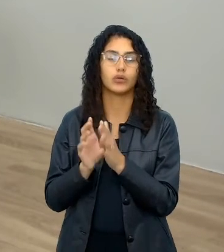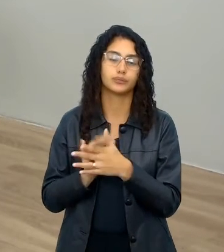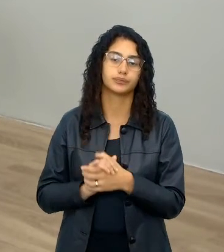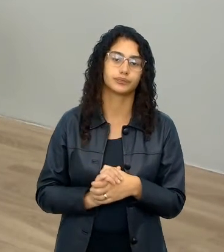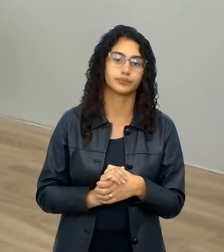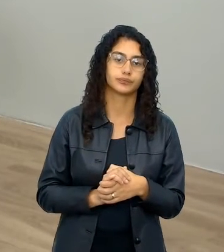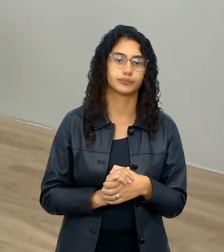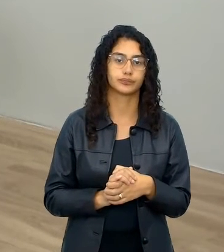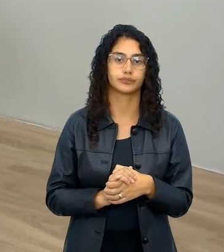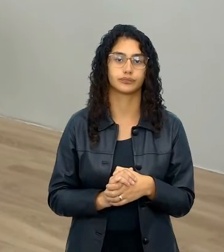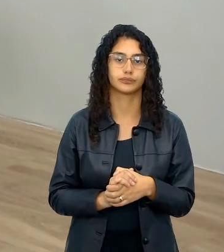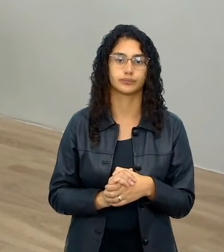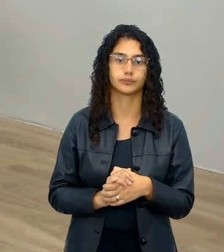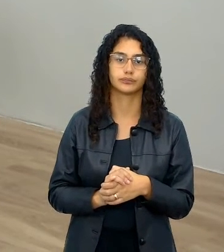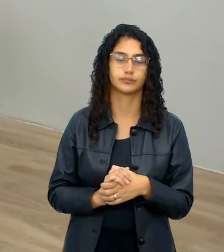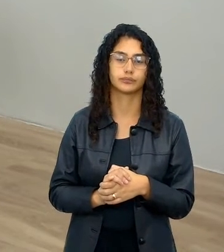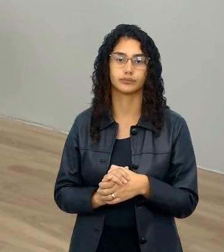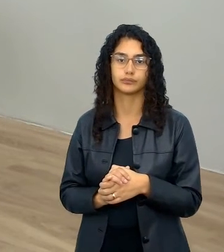cobrar justamente